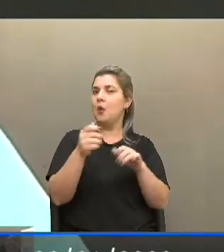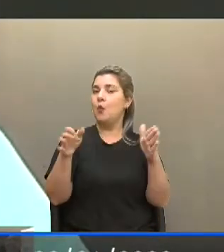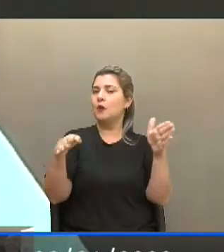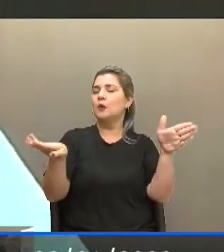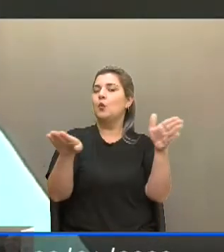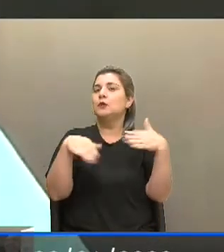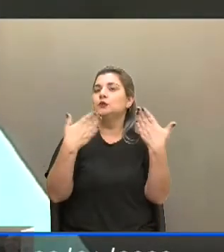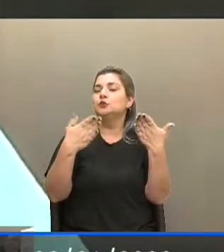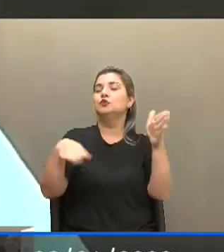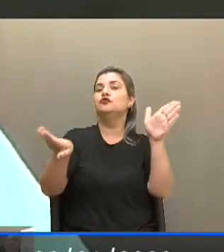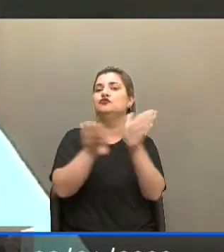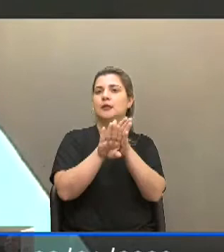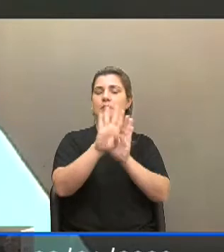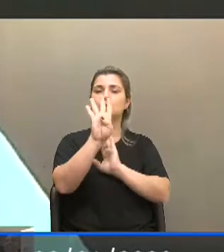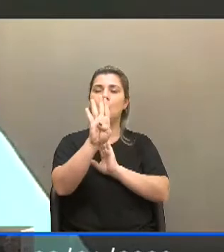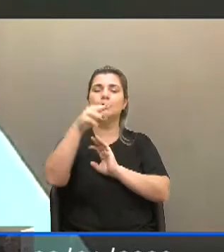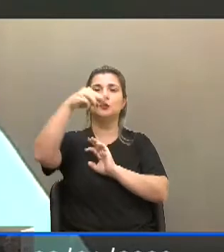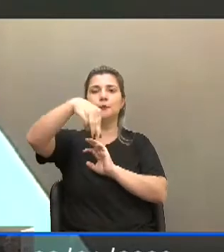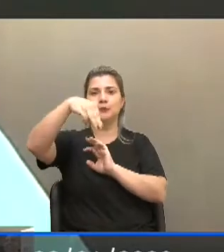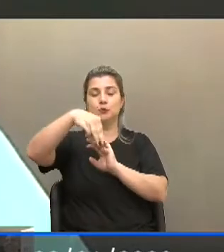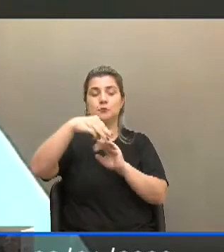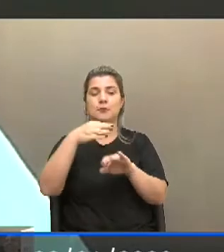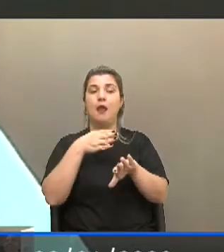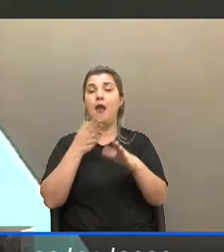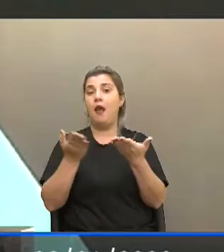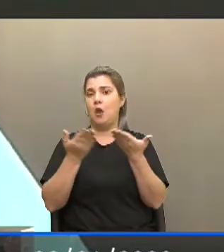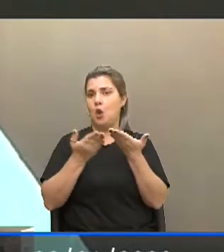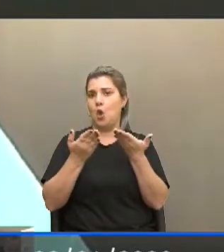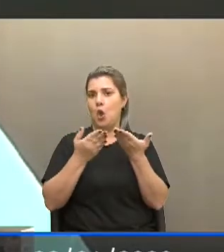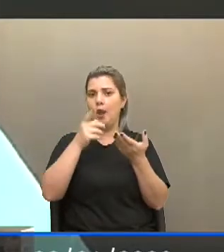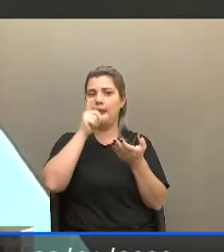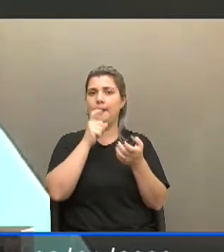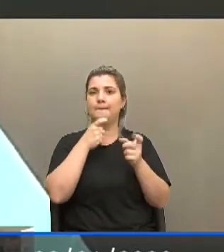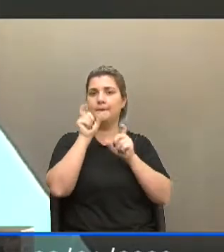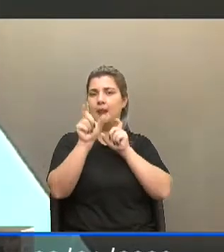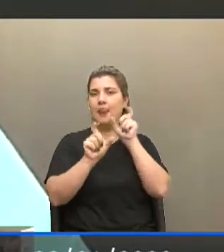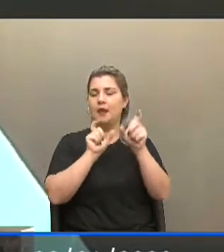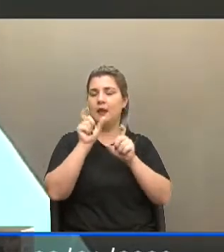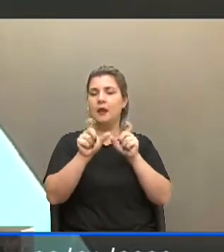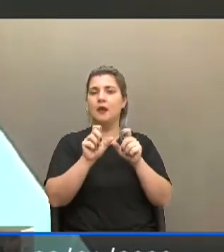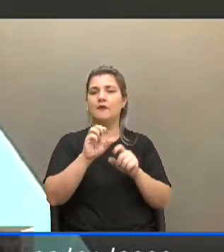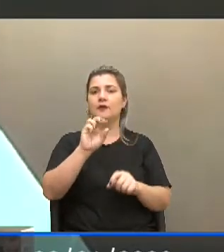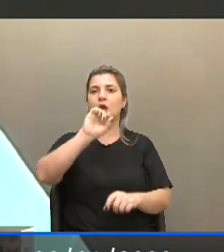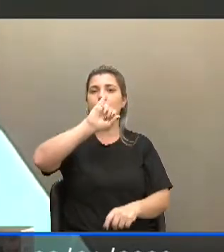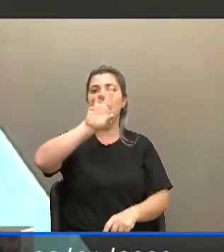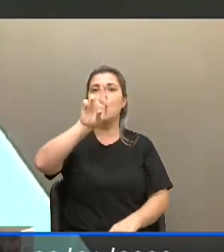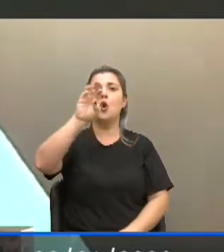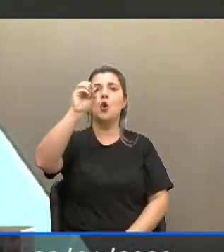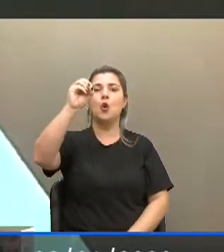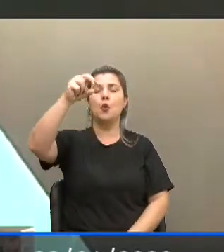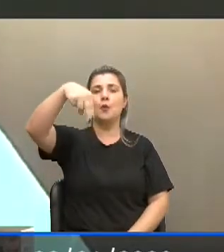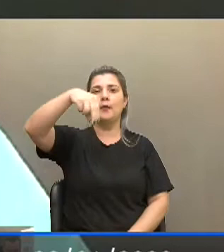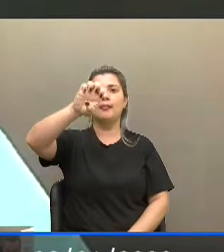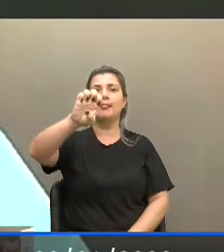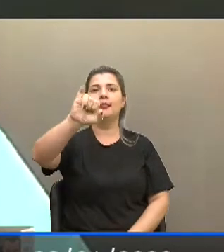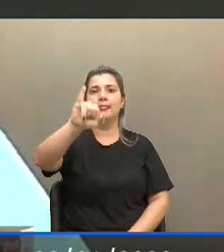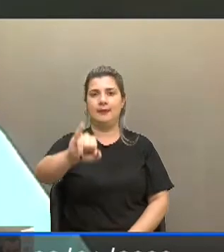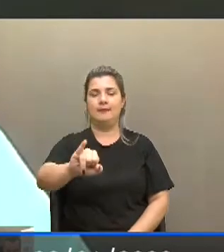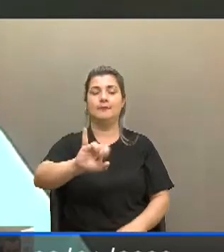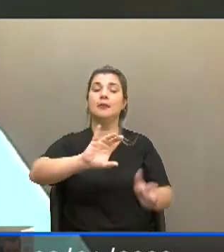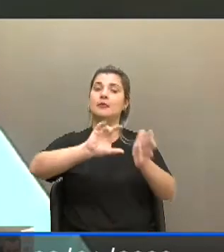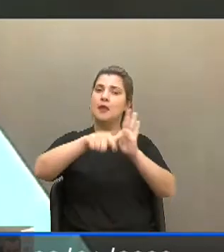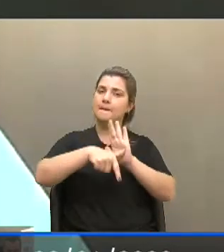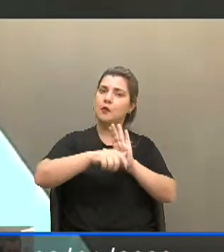tempo. Passando agora a palavra ao Ronei Lauksen, presidente do Sicaderx, e depois, na sequência, o Alexandre Guerra,